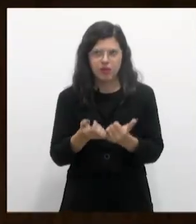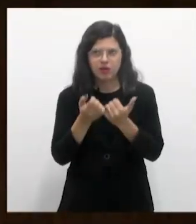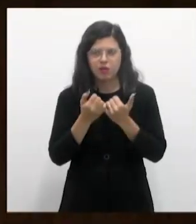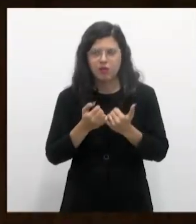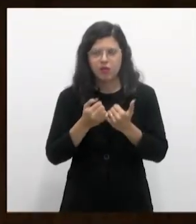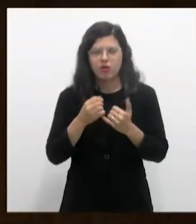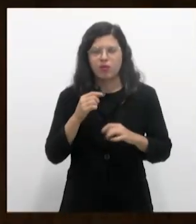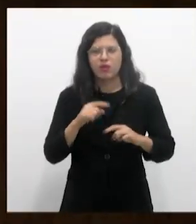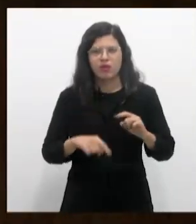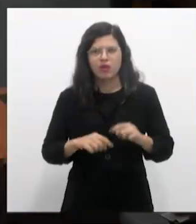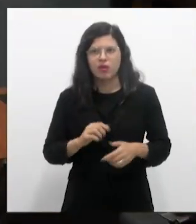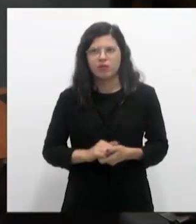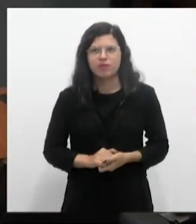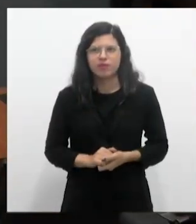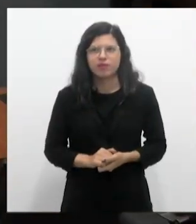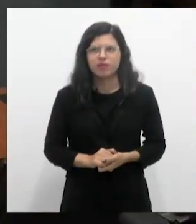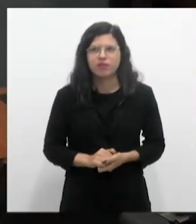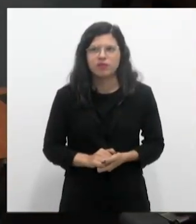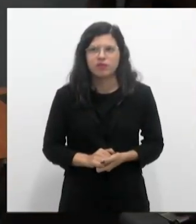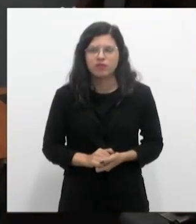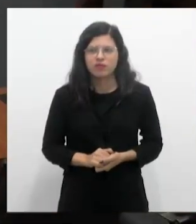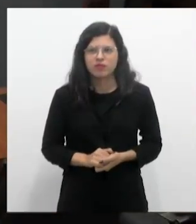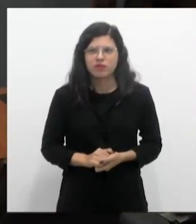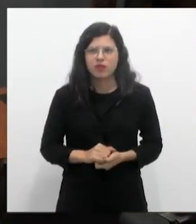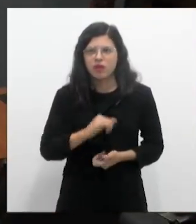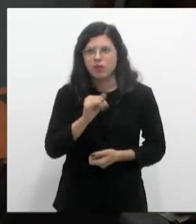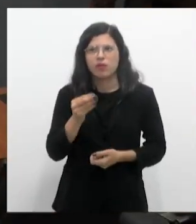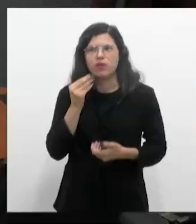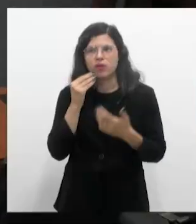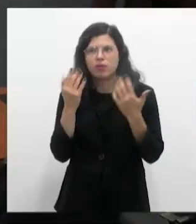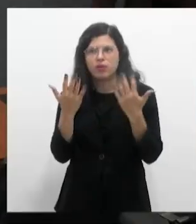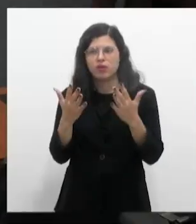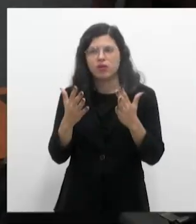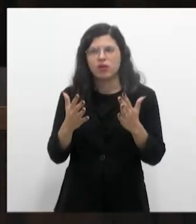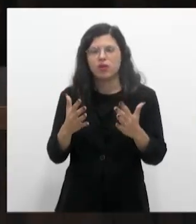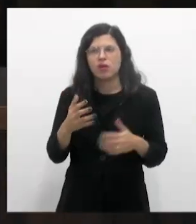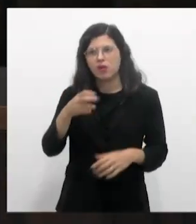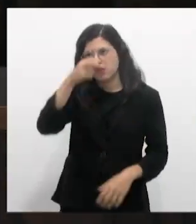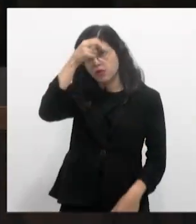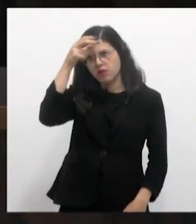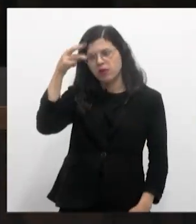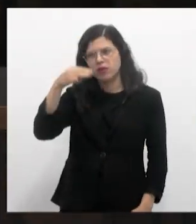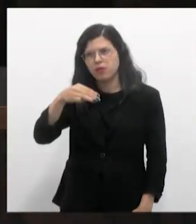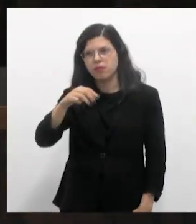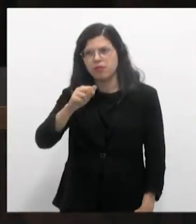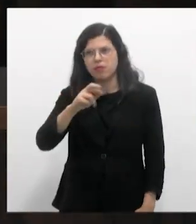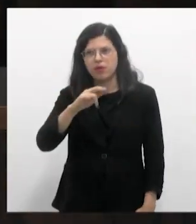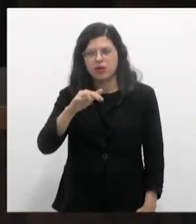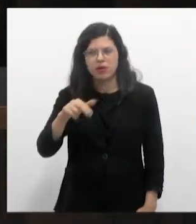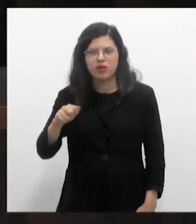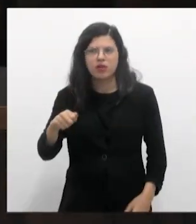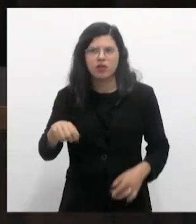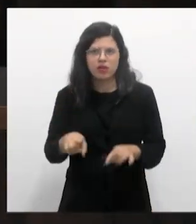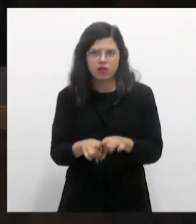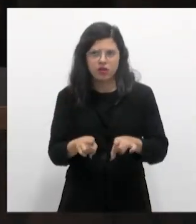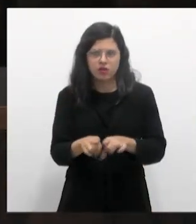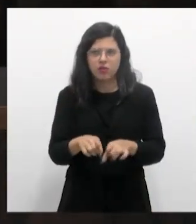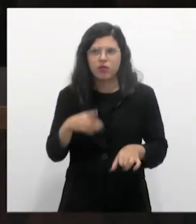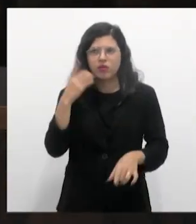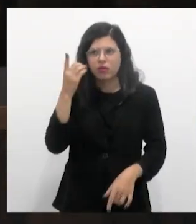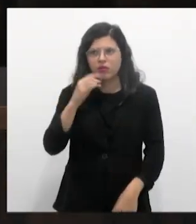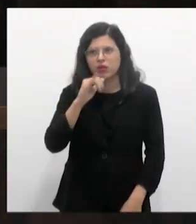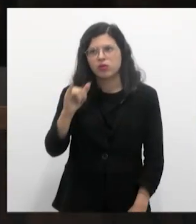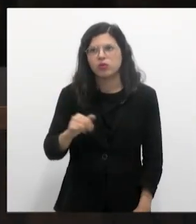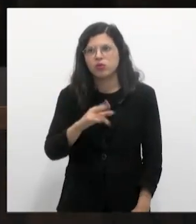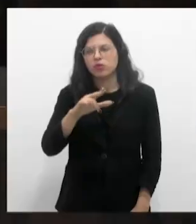material. Aproveitar para parabenizar a prefeita Marina e o deputado Júlio Rocha, como conduz a cidade de Guapi.